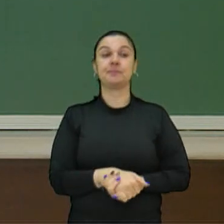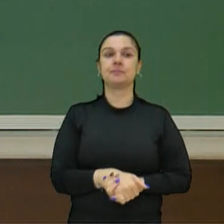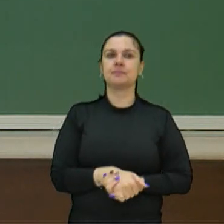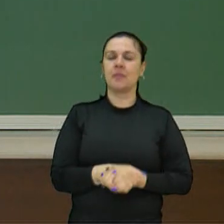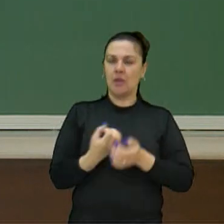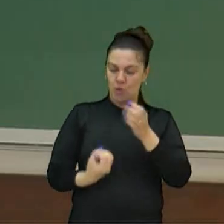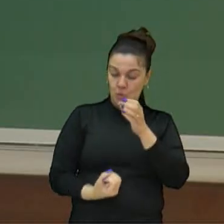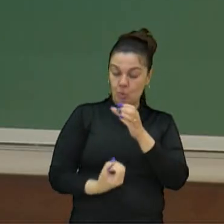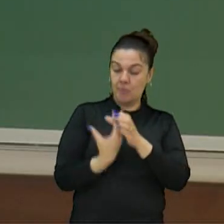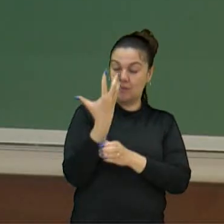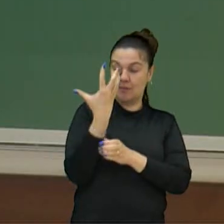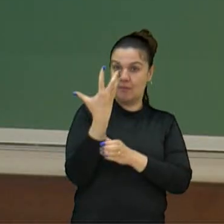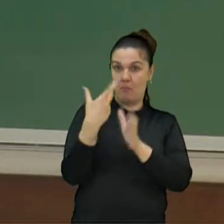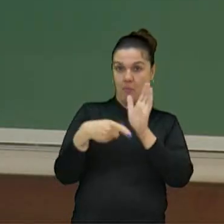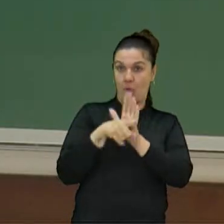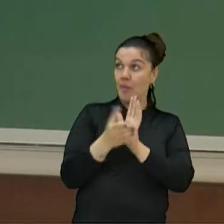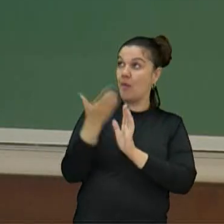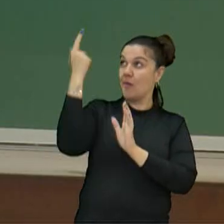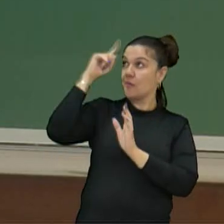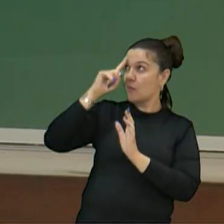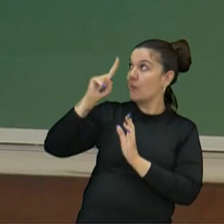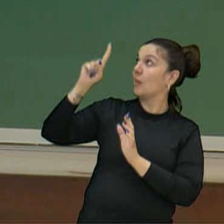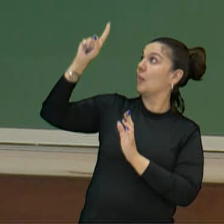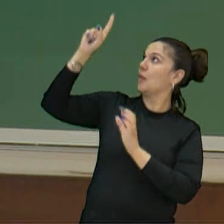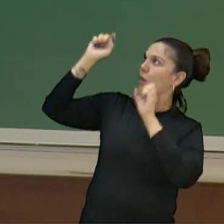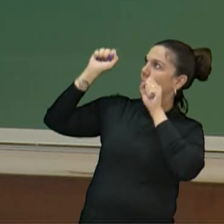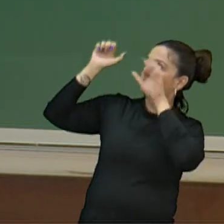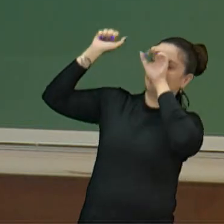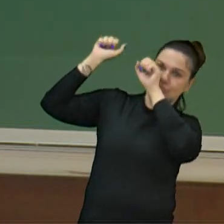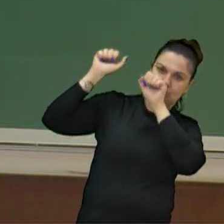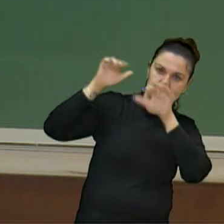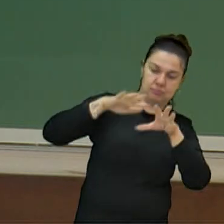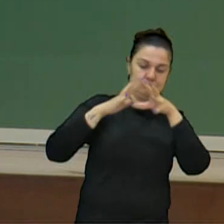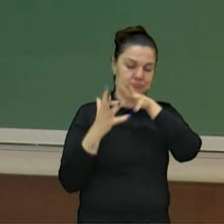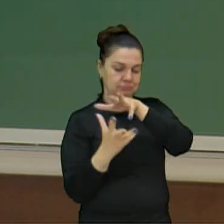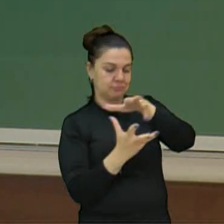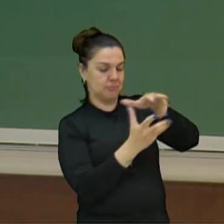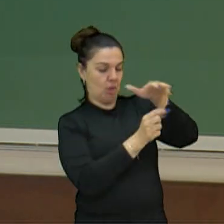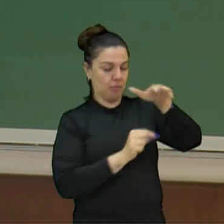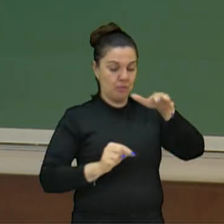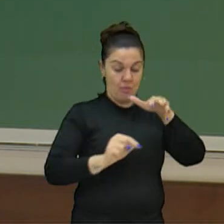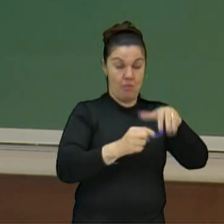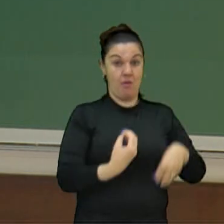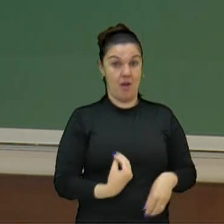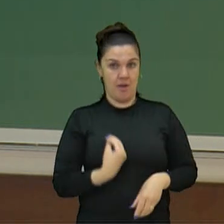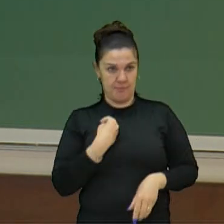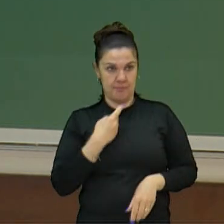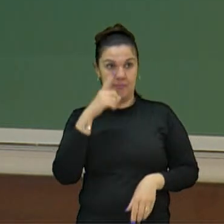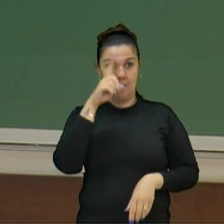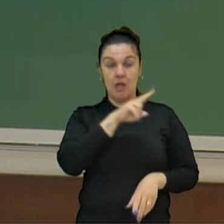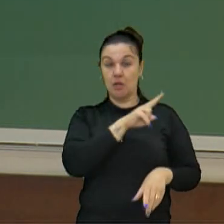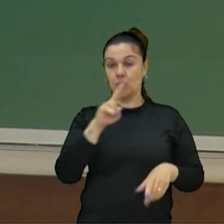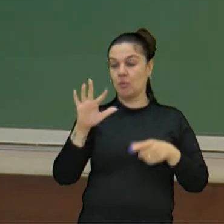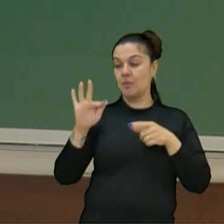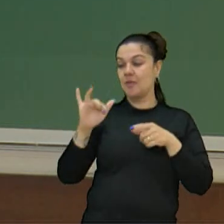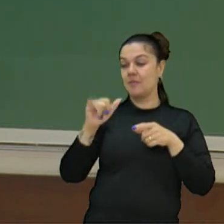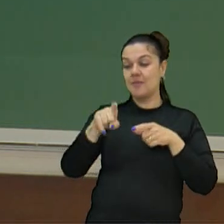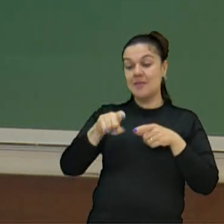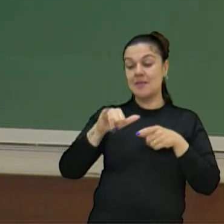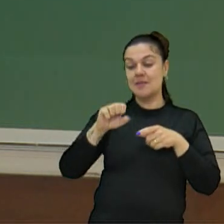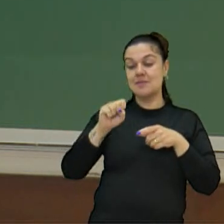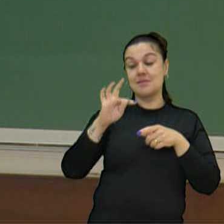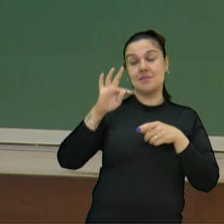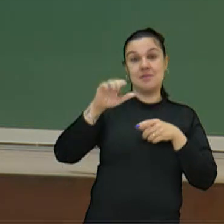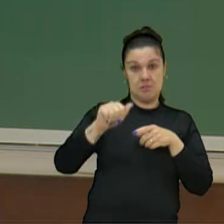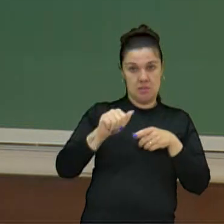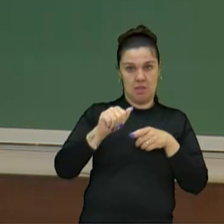o criacionismo, que é a teoria que acredita num ser supremo que criou todas as formas de vida, é fixista. Mas nem todo mundo